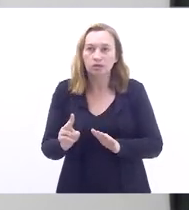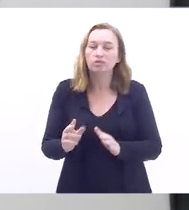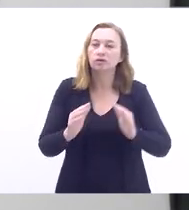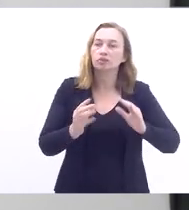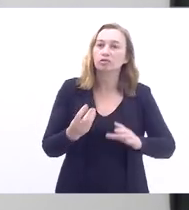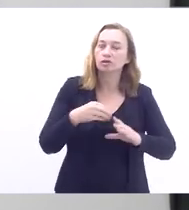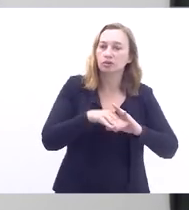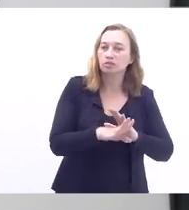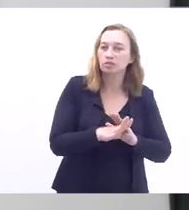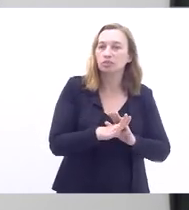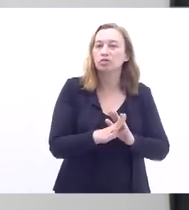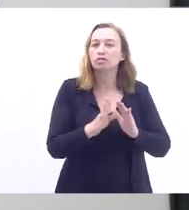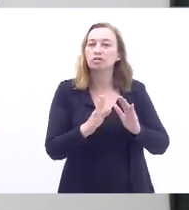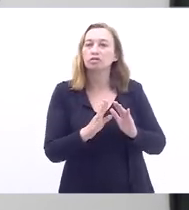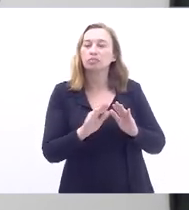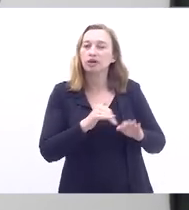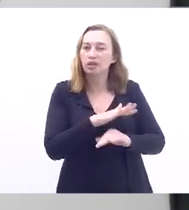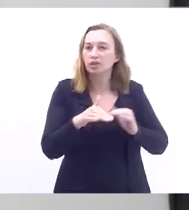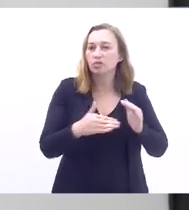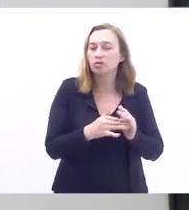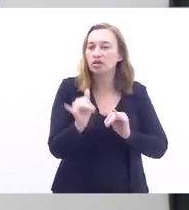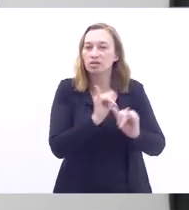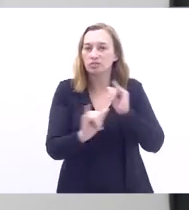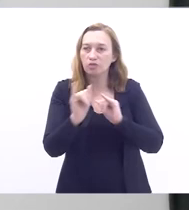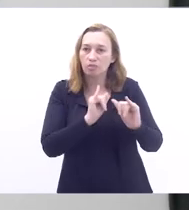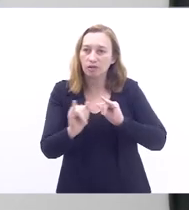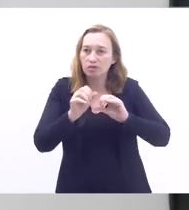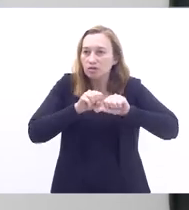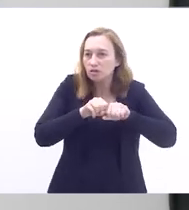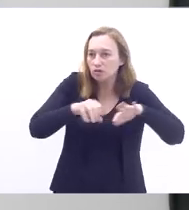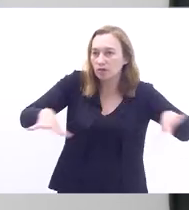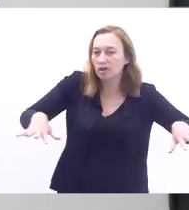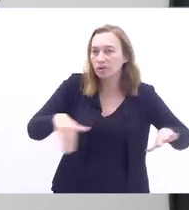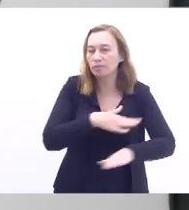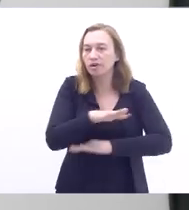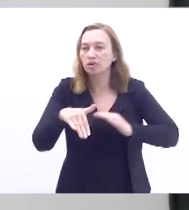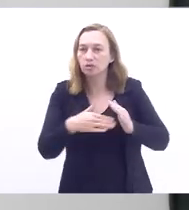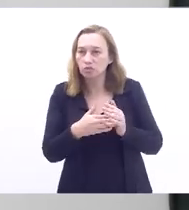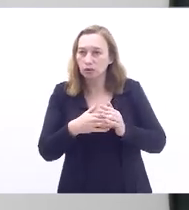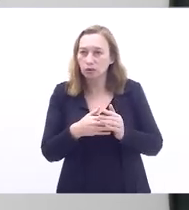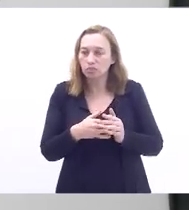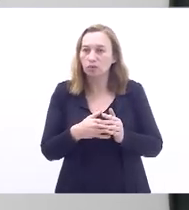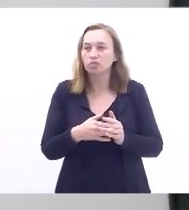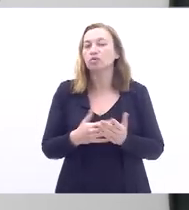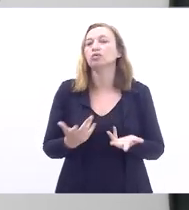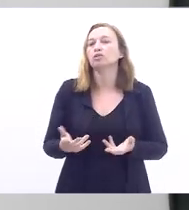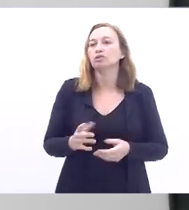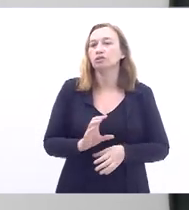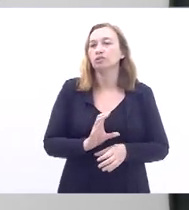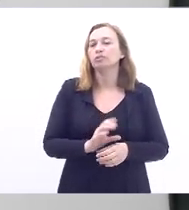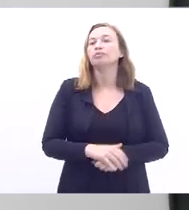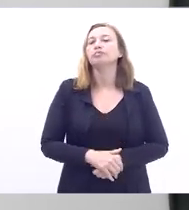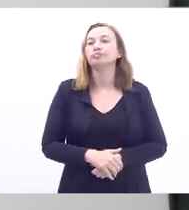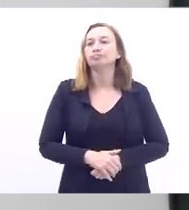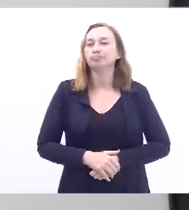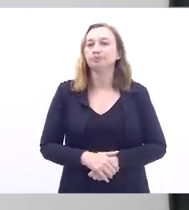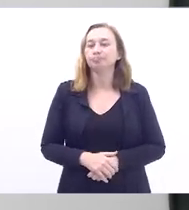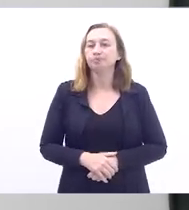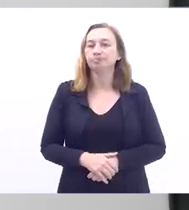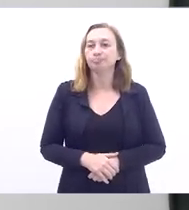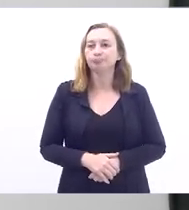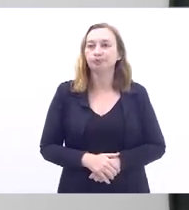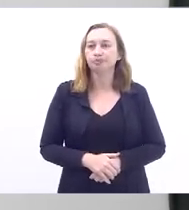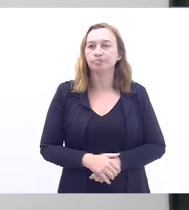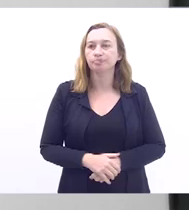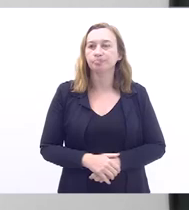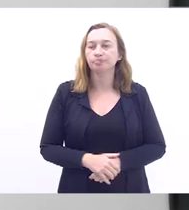colegiado executivo para que esses dados sejam passado para a comunidade como um todo e quando tem conselho Universitário também coloca